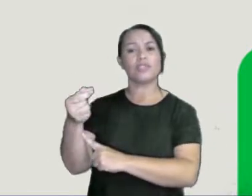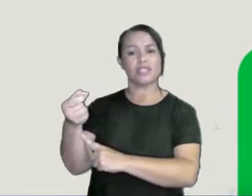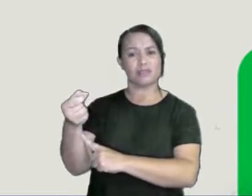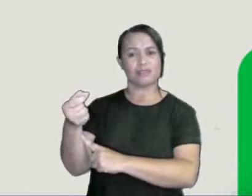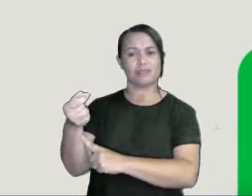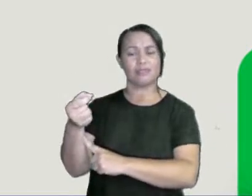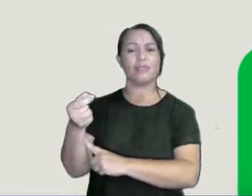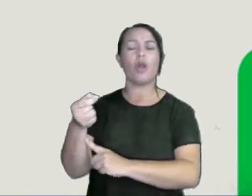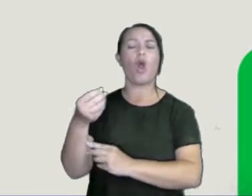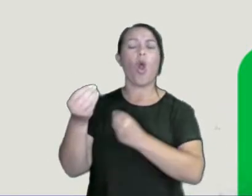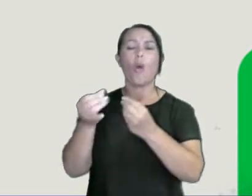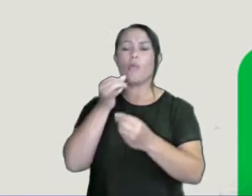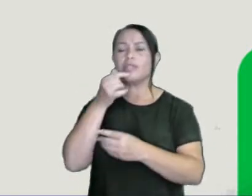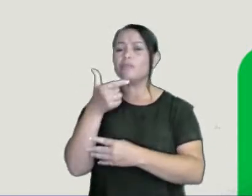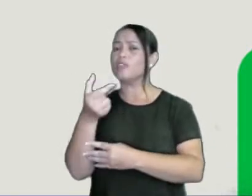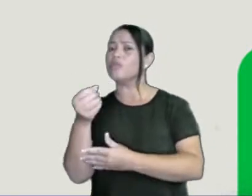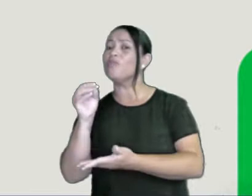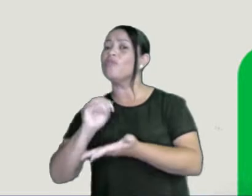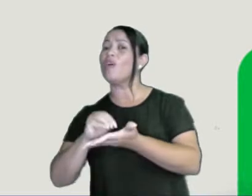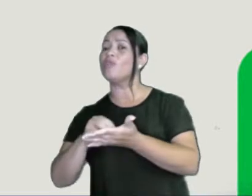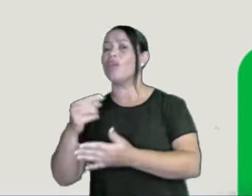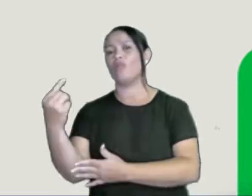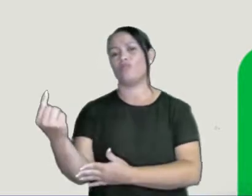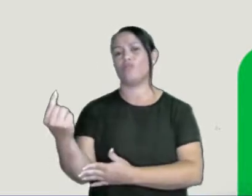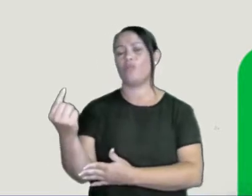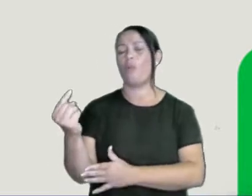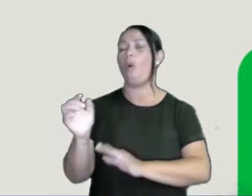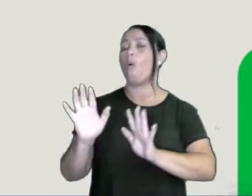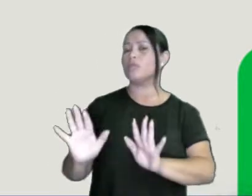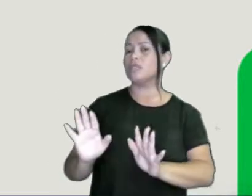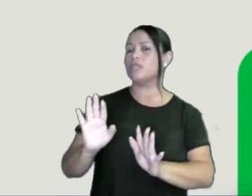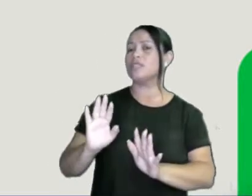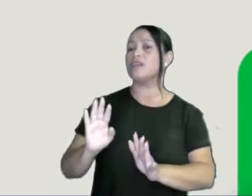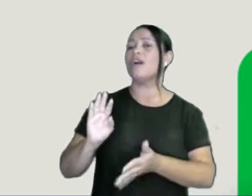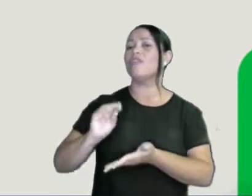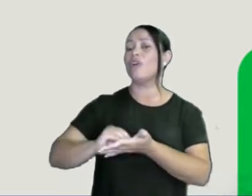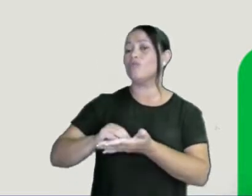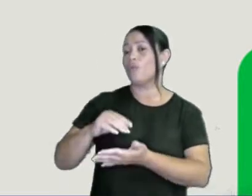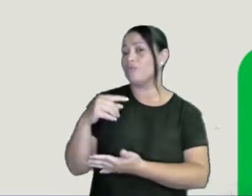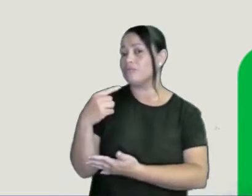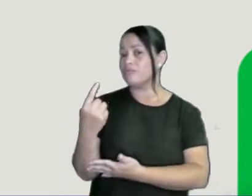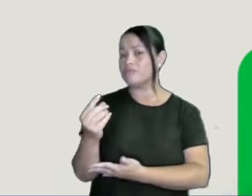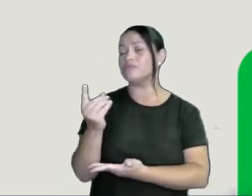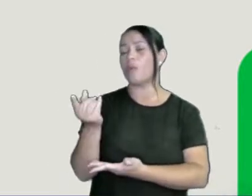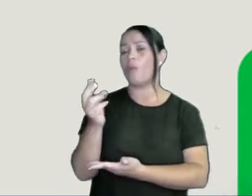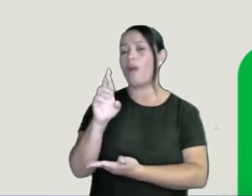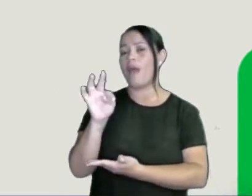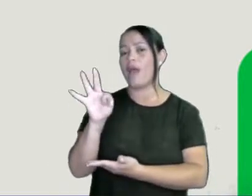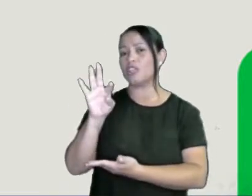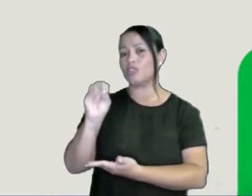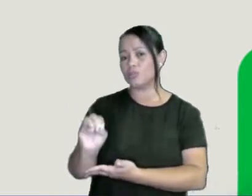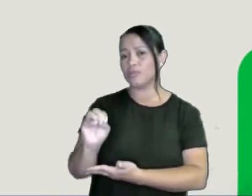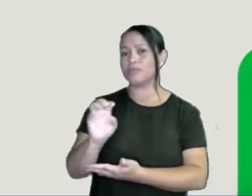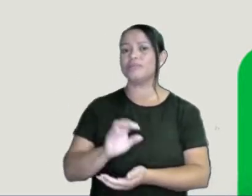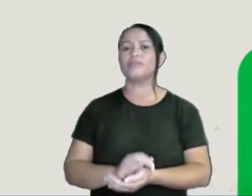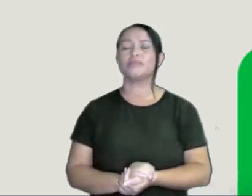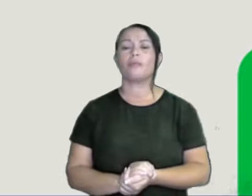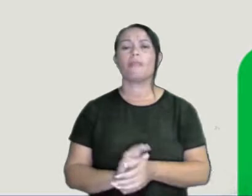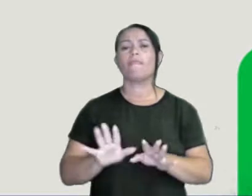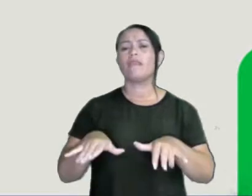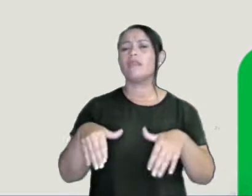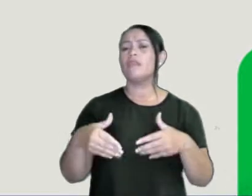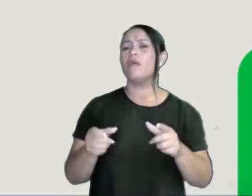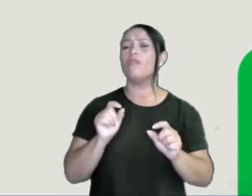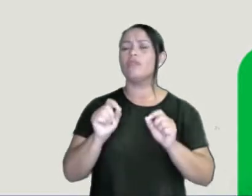20. Para 21 falta quanto? 1. Ou seja, sobrou o quê? O meu resto. Não é isso? Então,